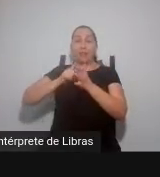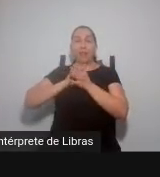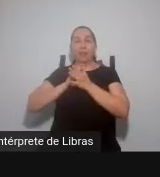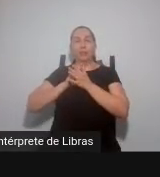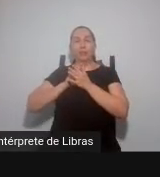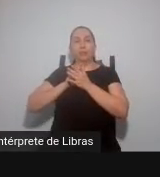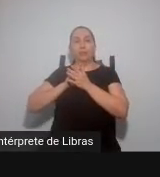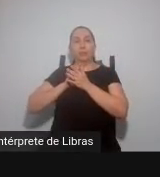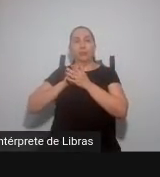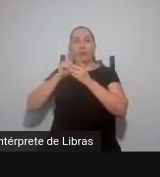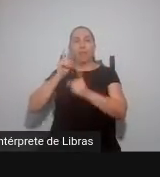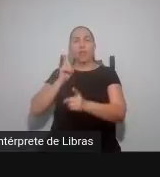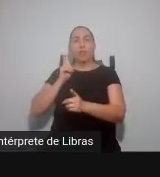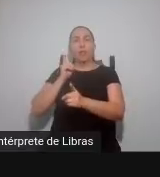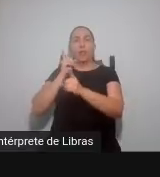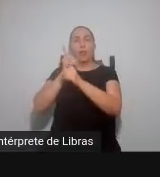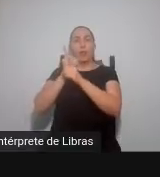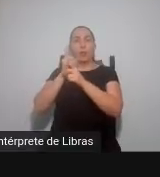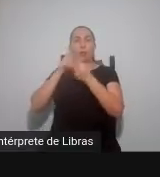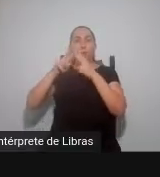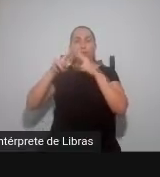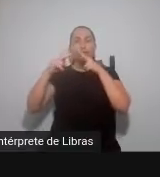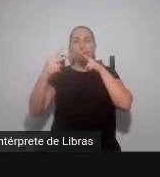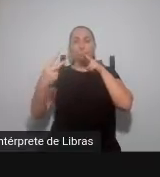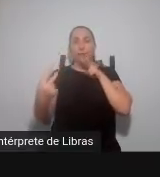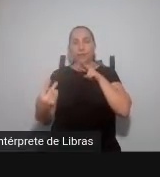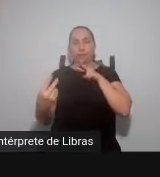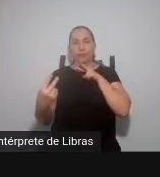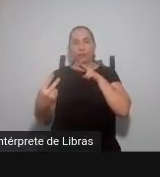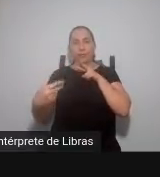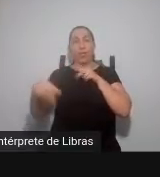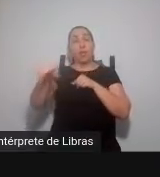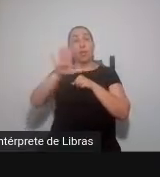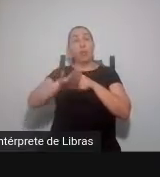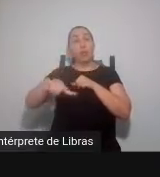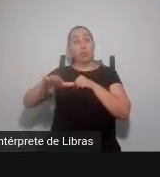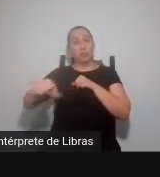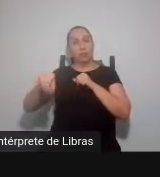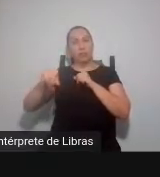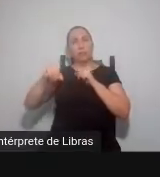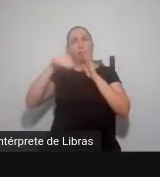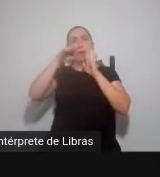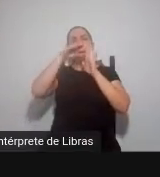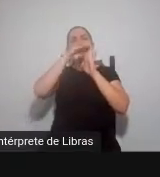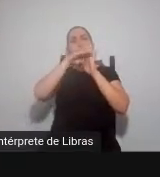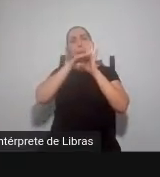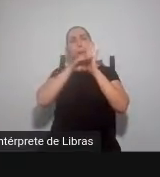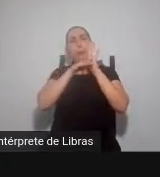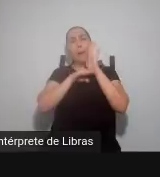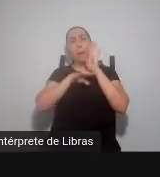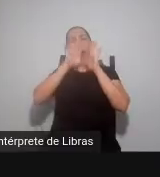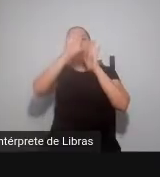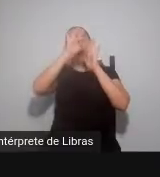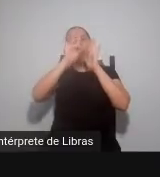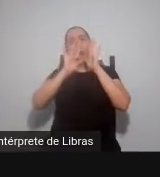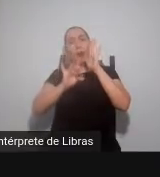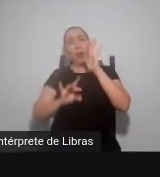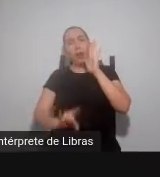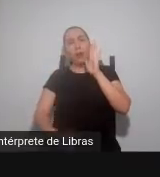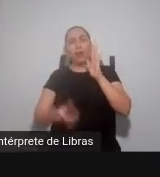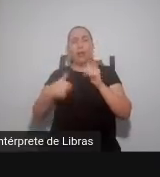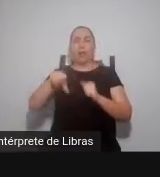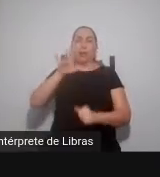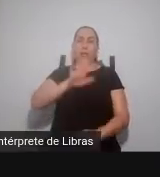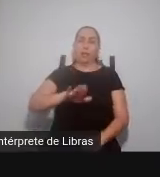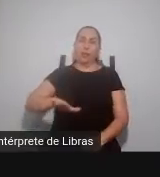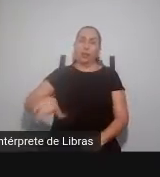o que é que os lobos comem? E aí as crianças fizeram uma lista, as coisas mais diversas, menino fazendo pesquisa e trazendo